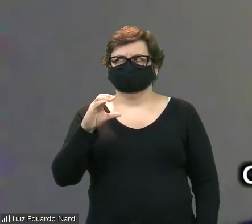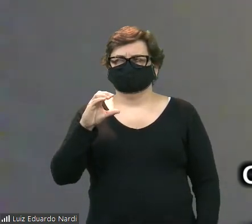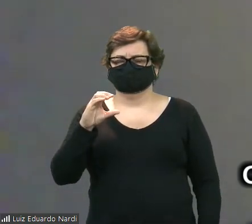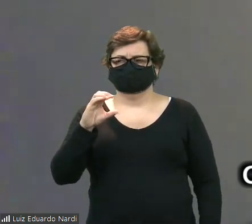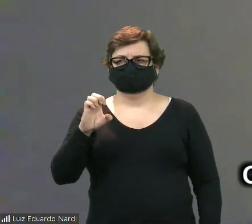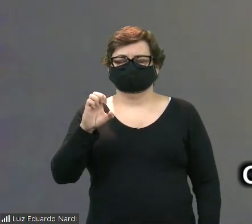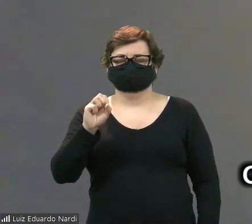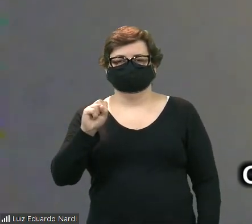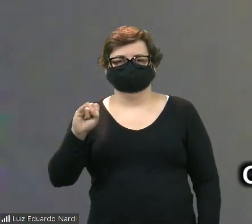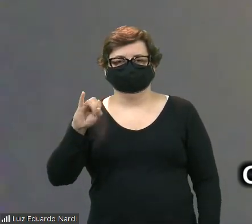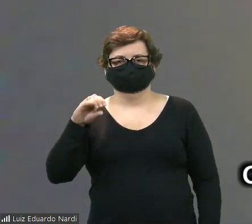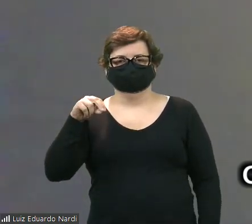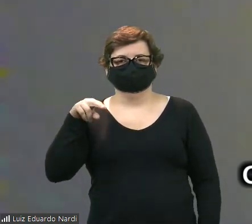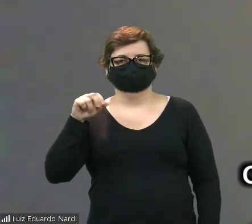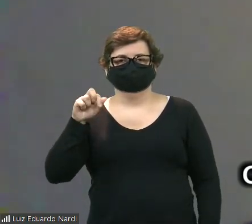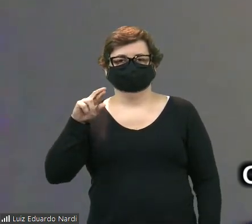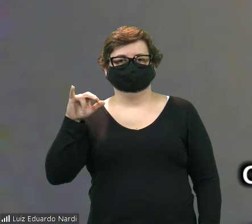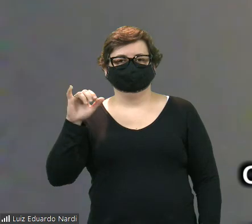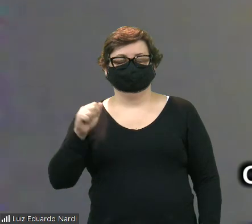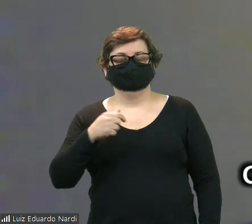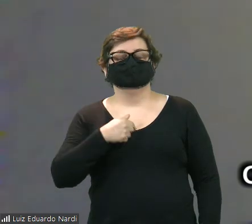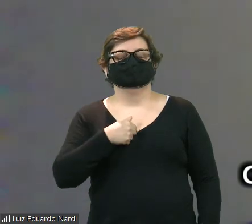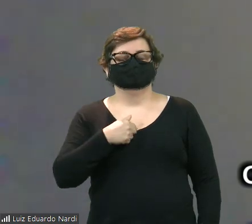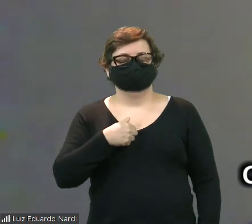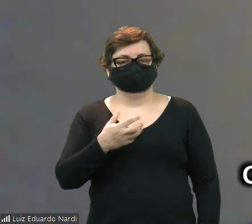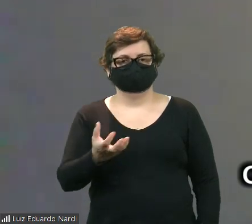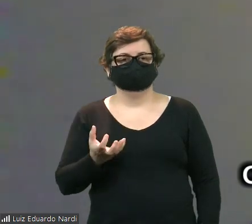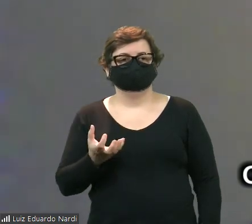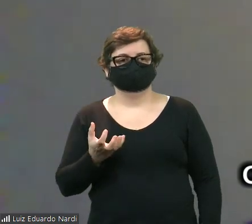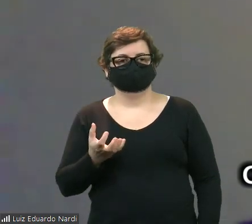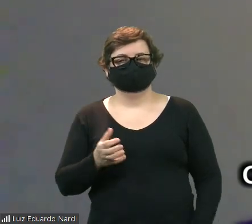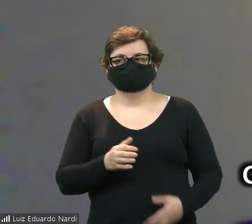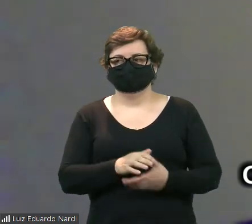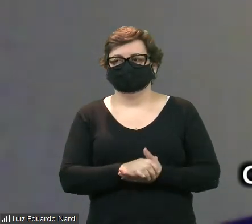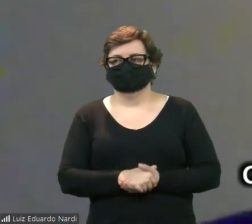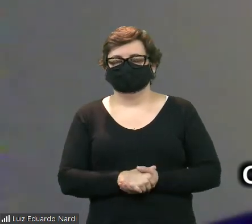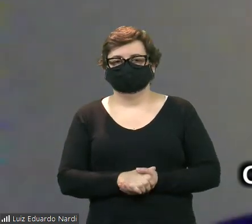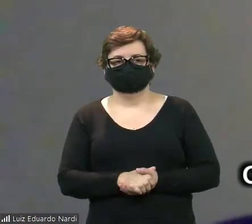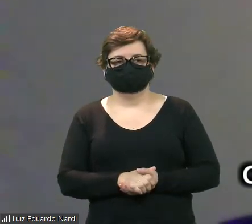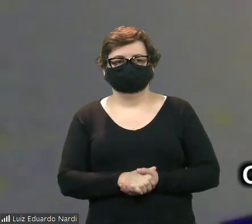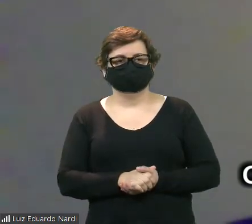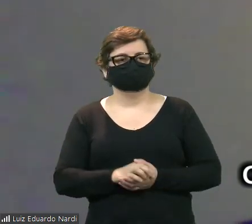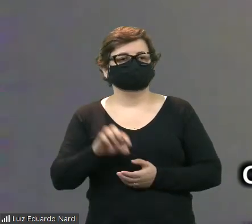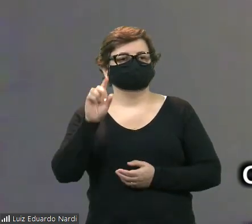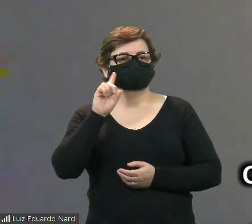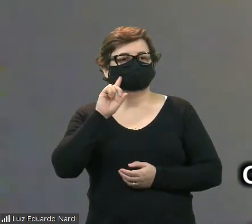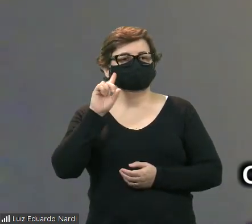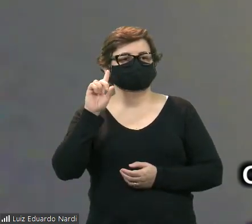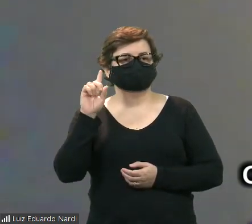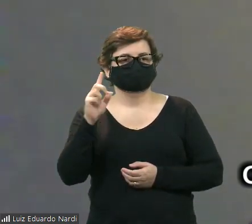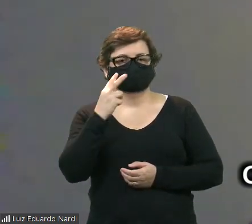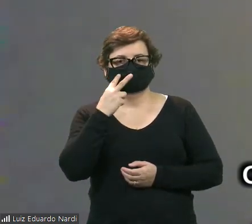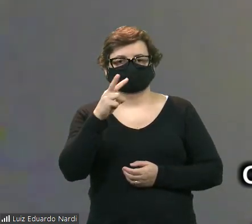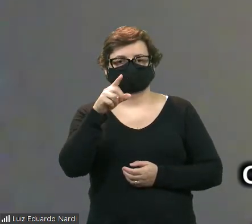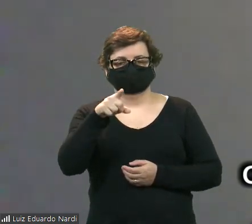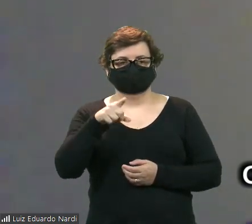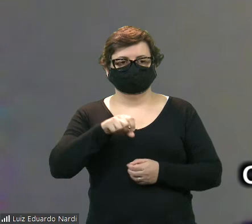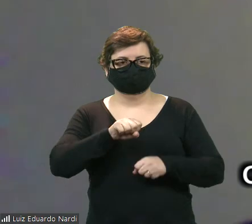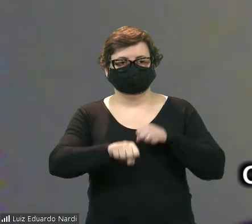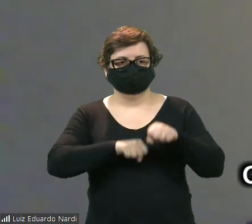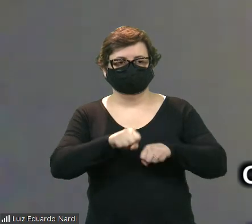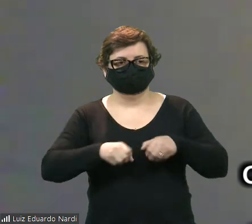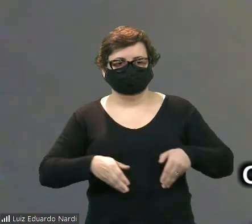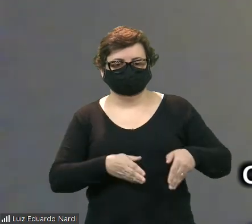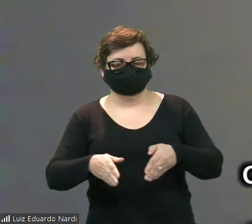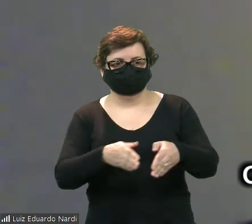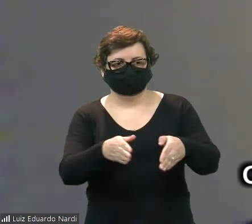eu gostaria até de poder um dia ver essa ciclovia